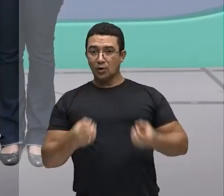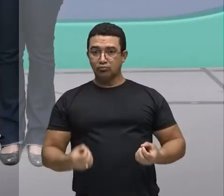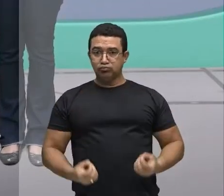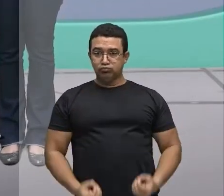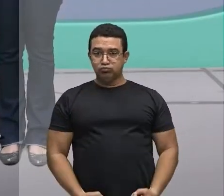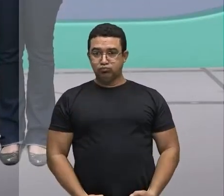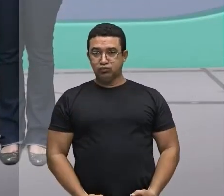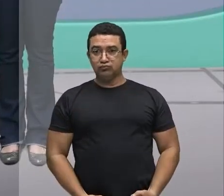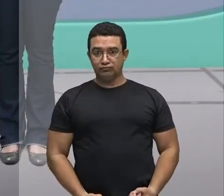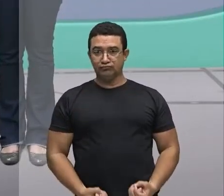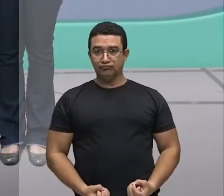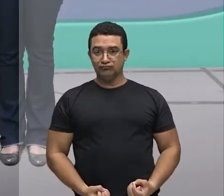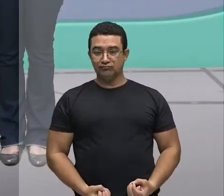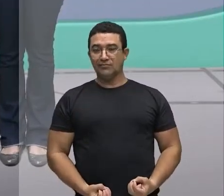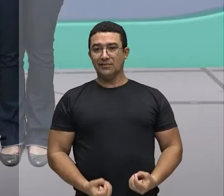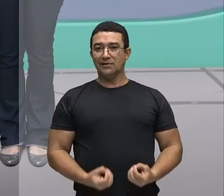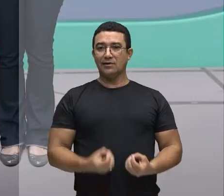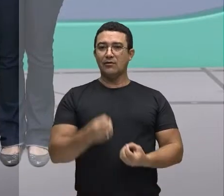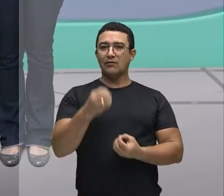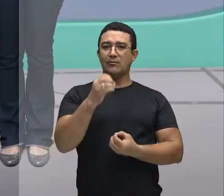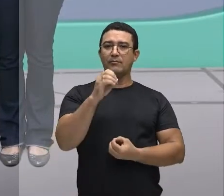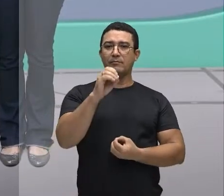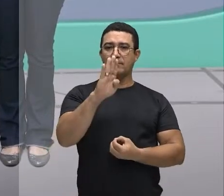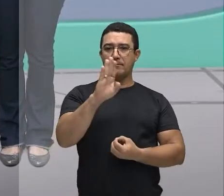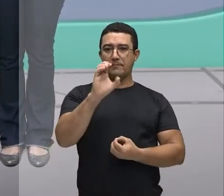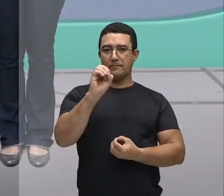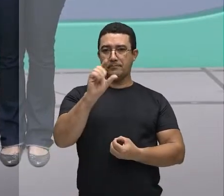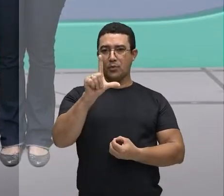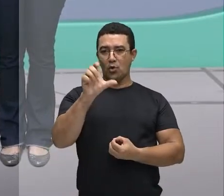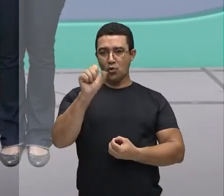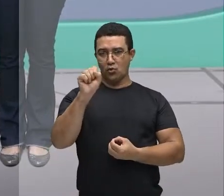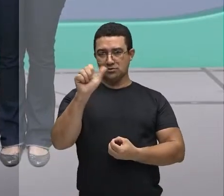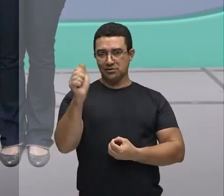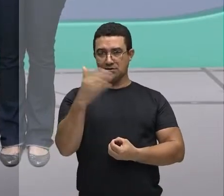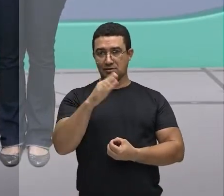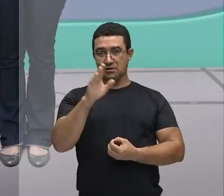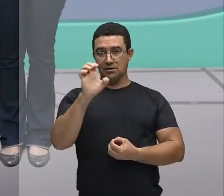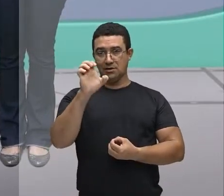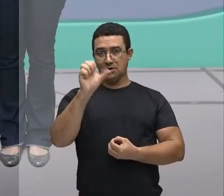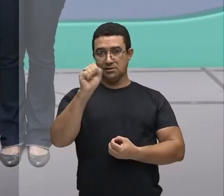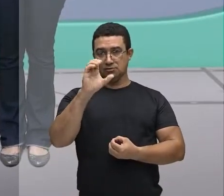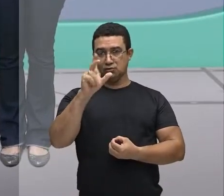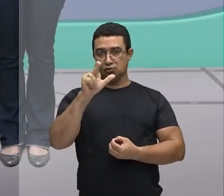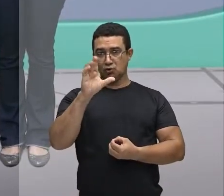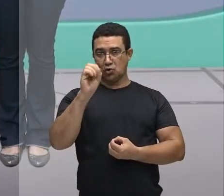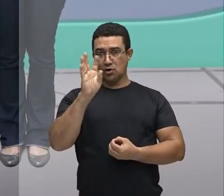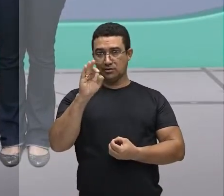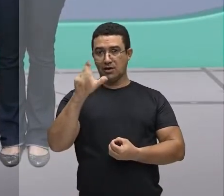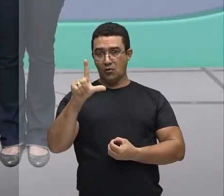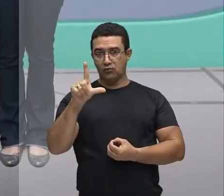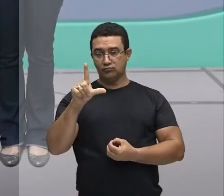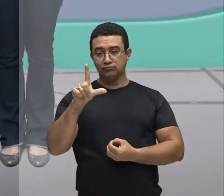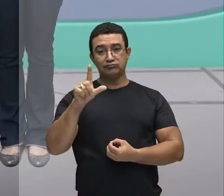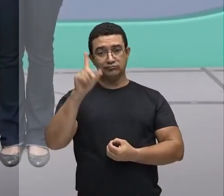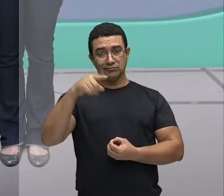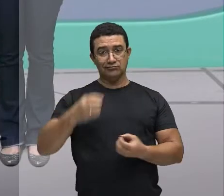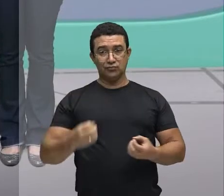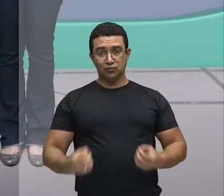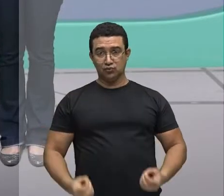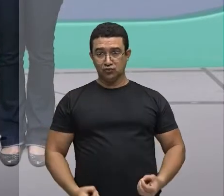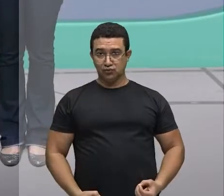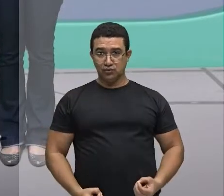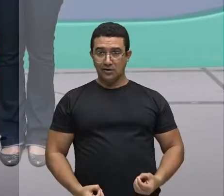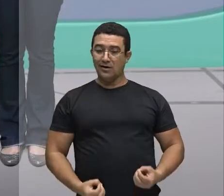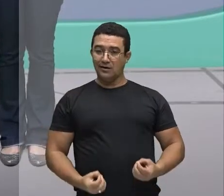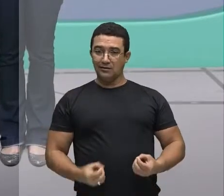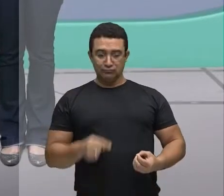escrotal. Dentro da bolsa escrotal, nós temos os testículos. E é dentro desses testículos que vão ser